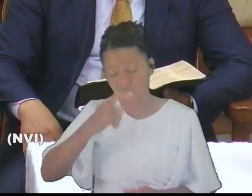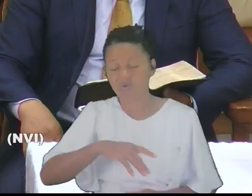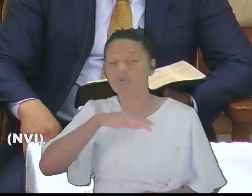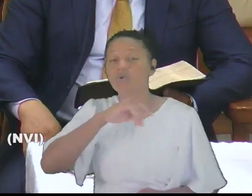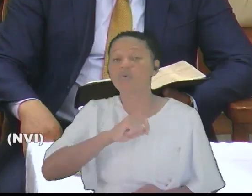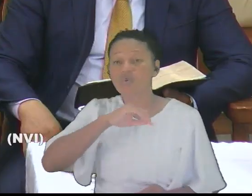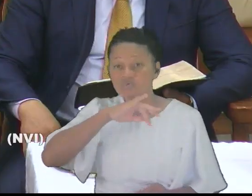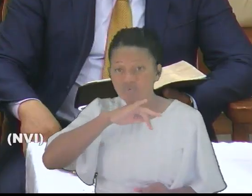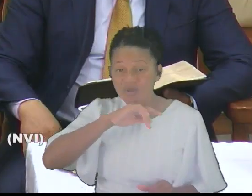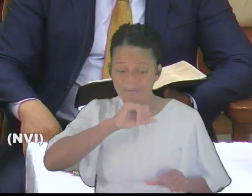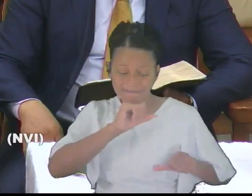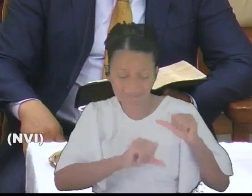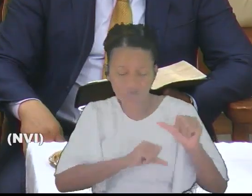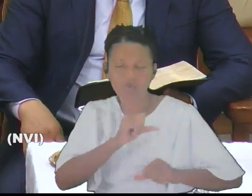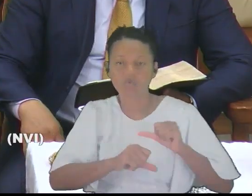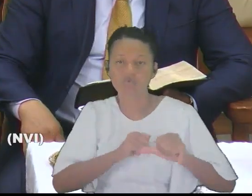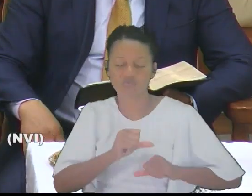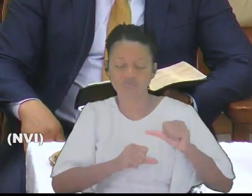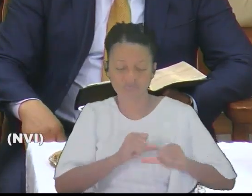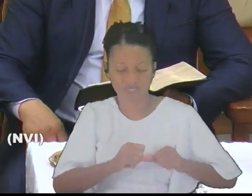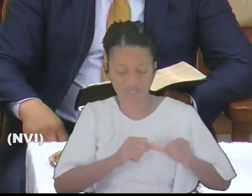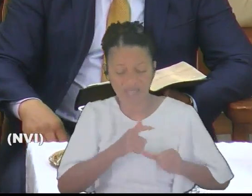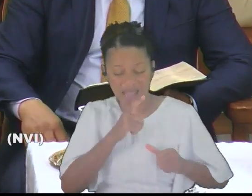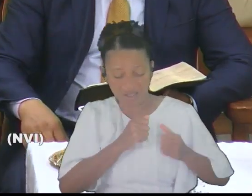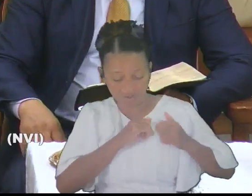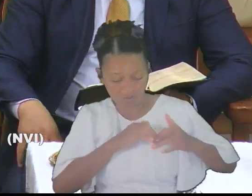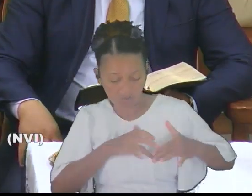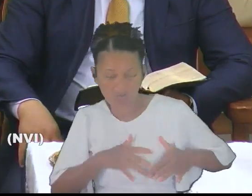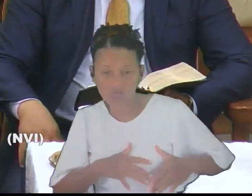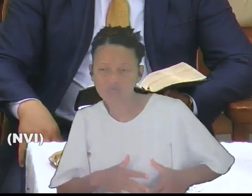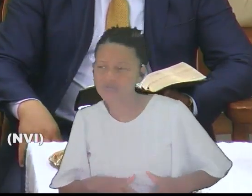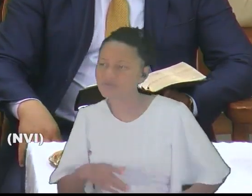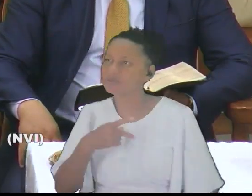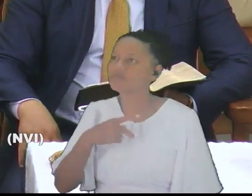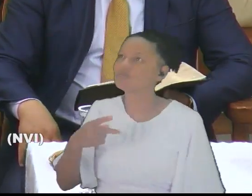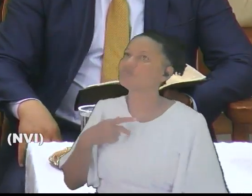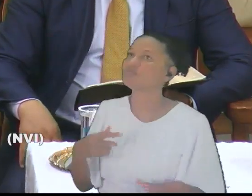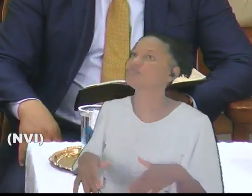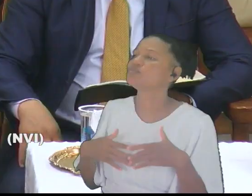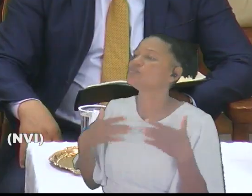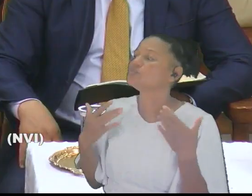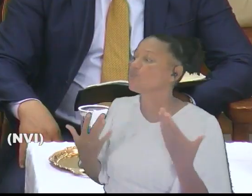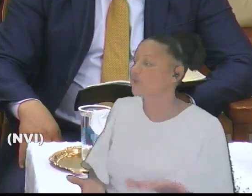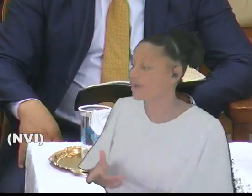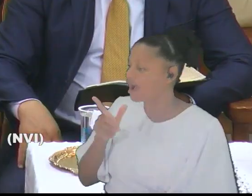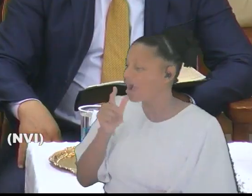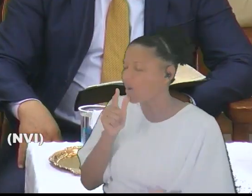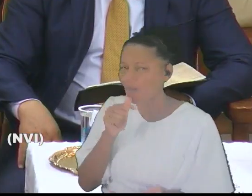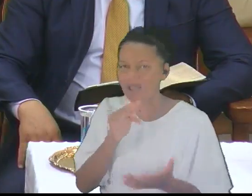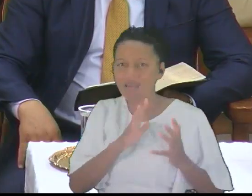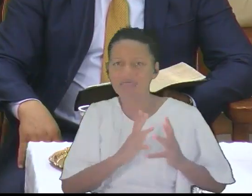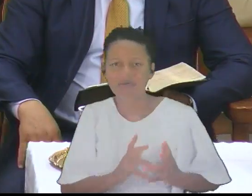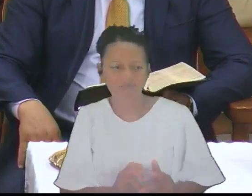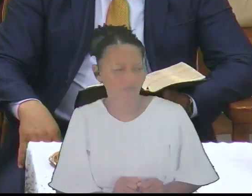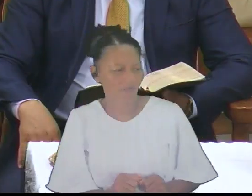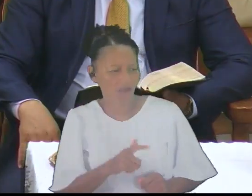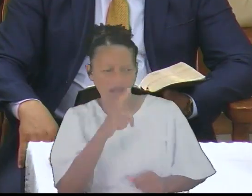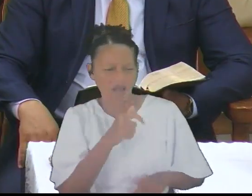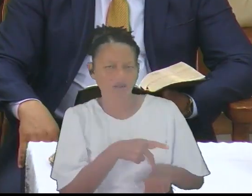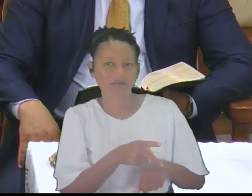com água pura, água limpa. Pastor, qual é a água limpa? Qual é a água pura? Quando